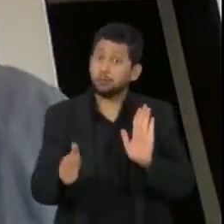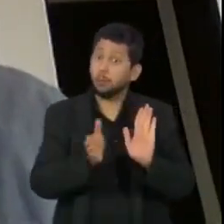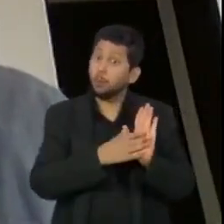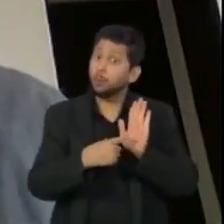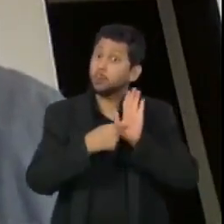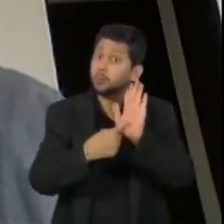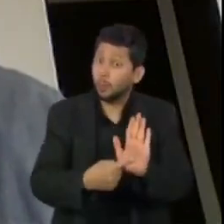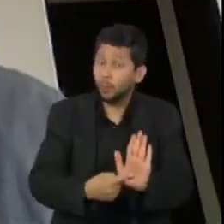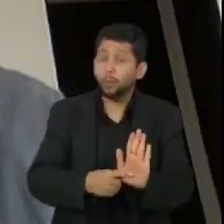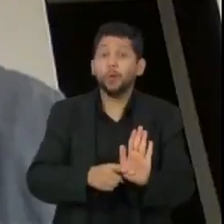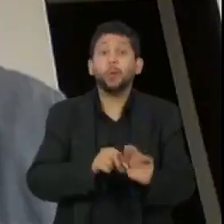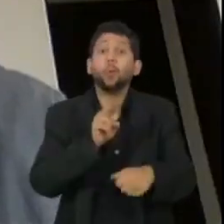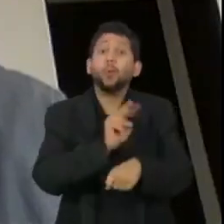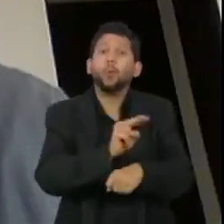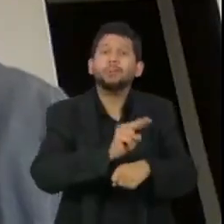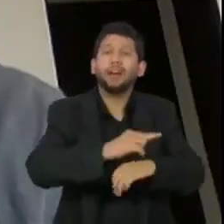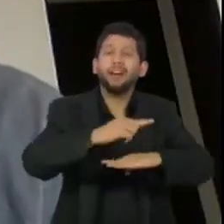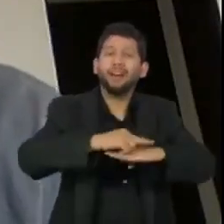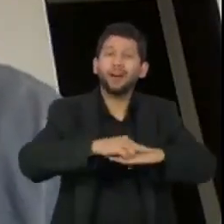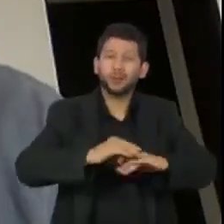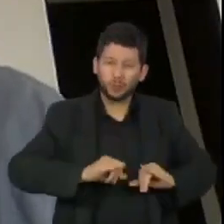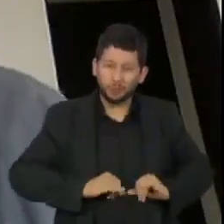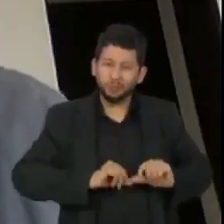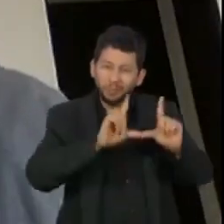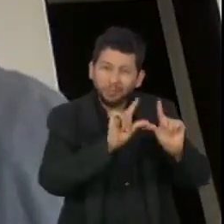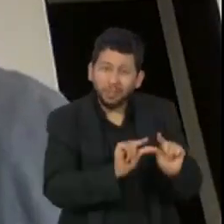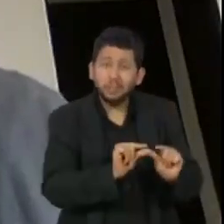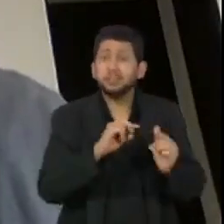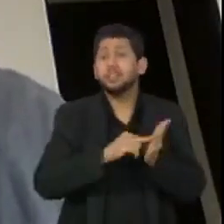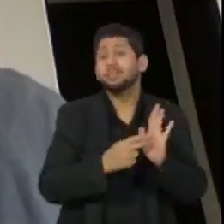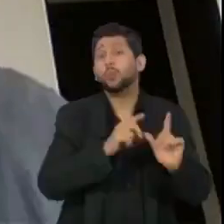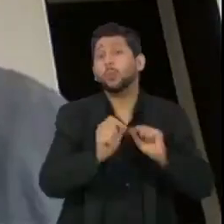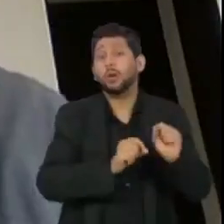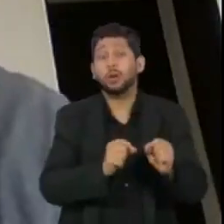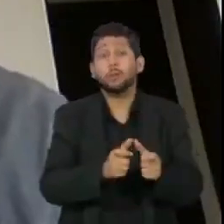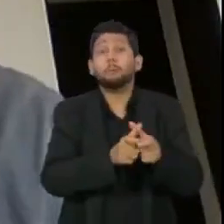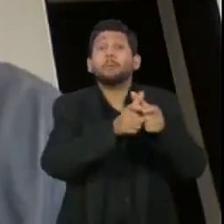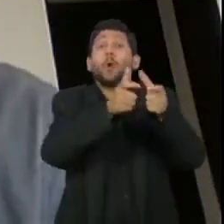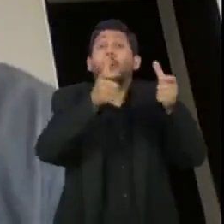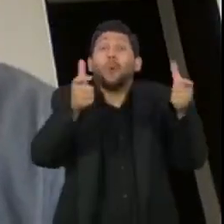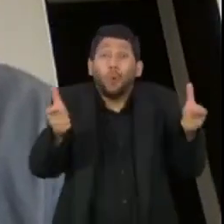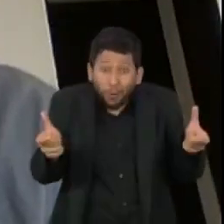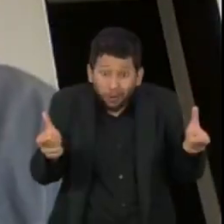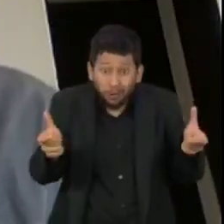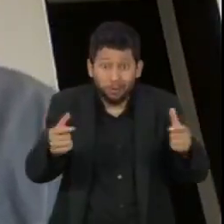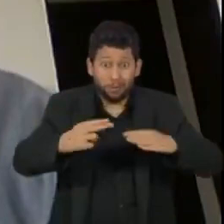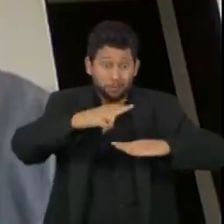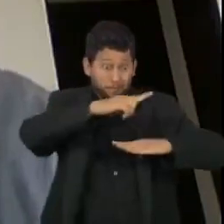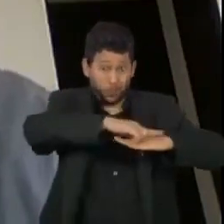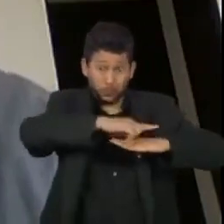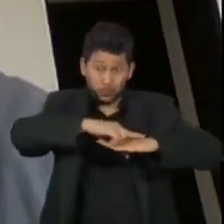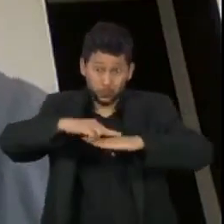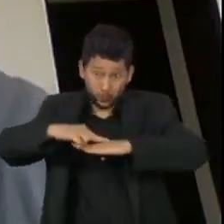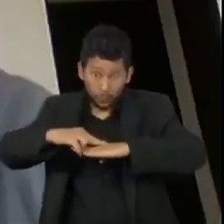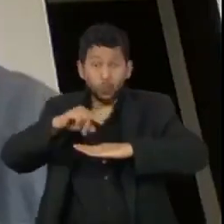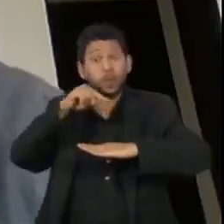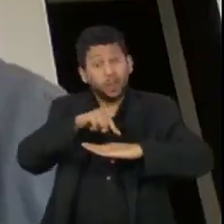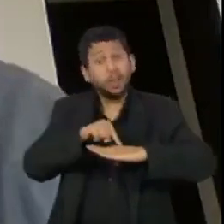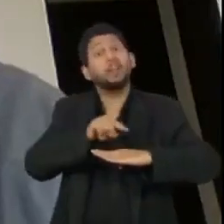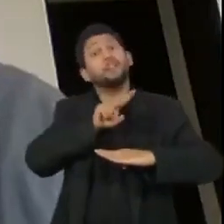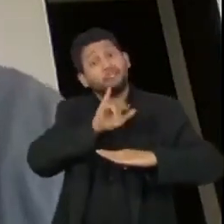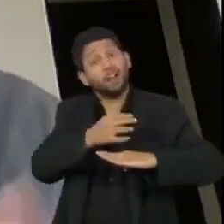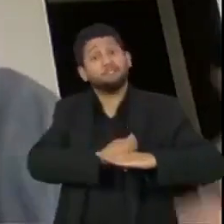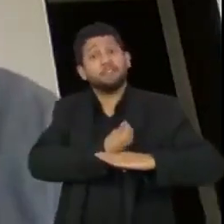porque cuidado paliativo, pelo contrário, os estudos mostram que a maior parte dos pacientes que acompanham em conjunto com o cuidado paliativo tem uma tendência a